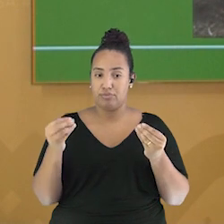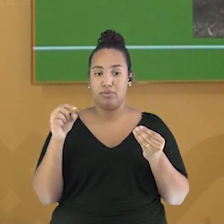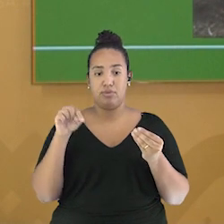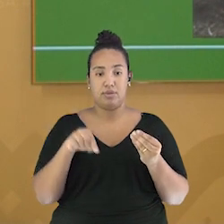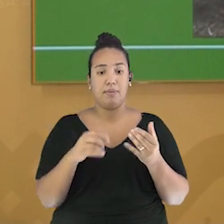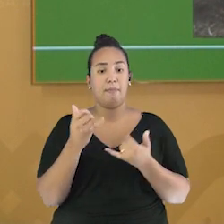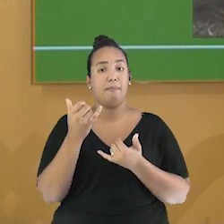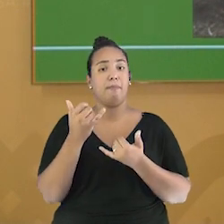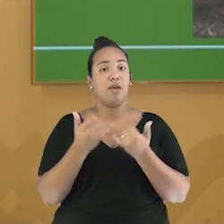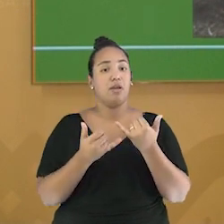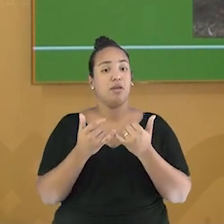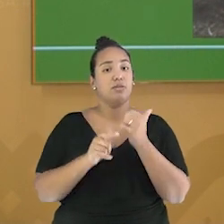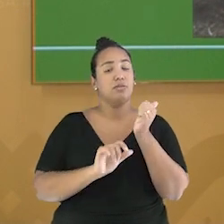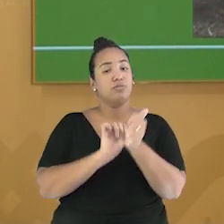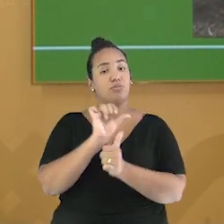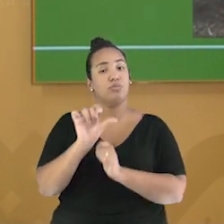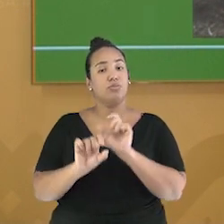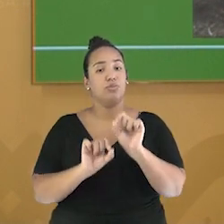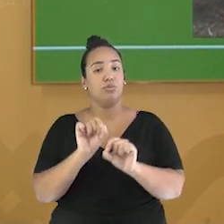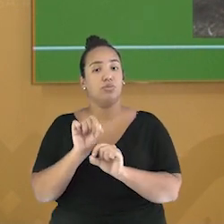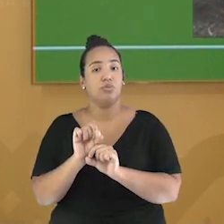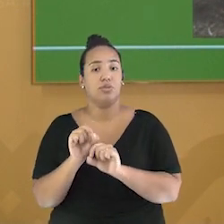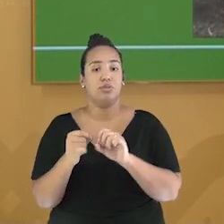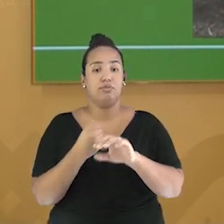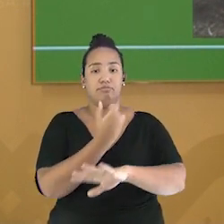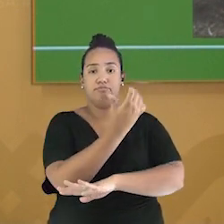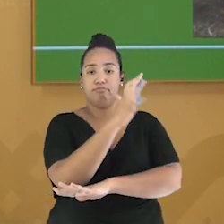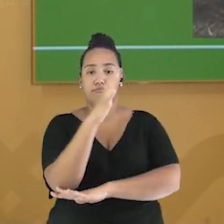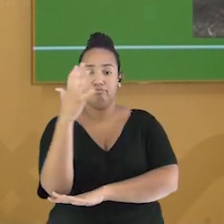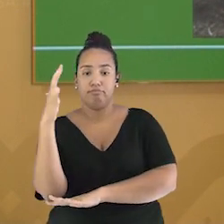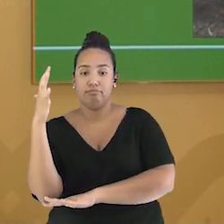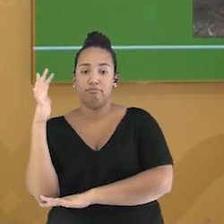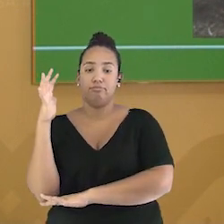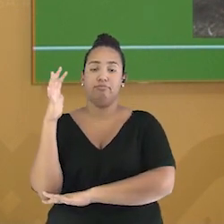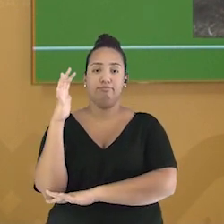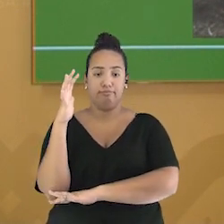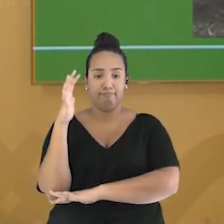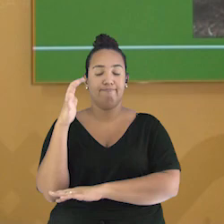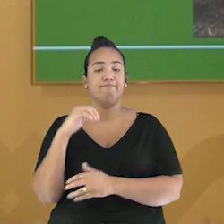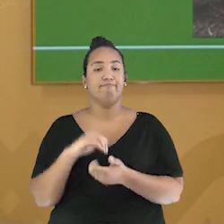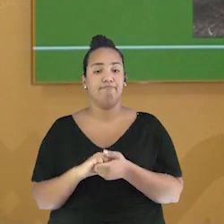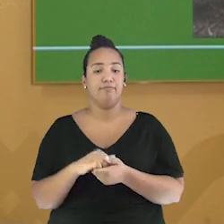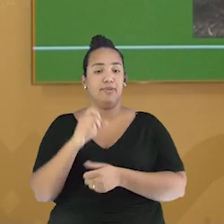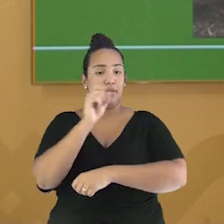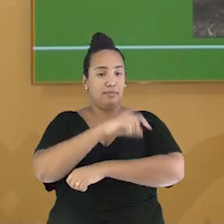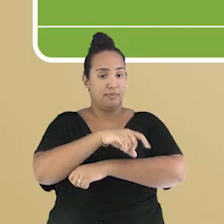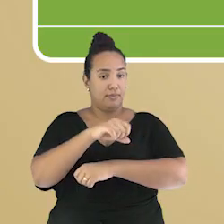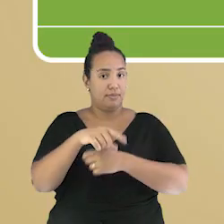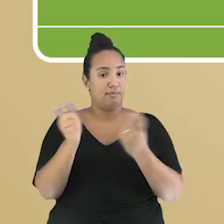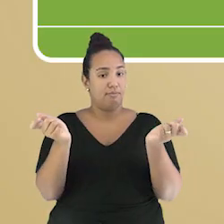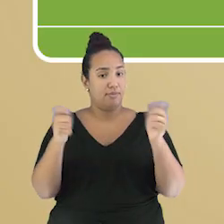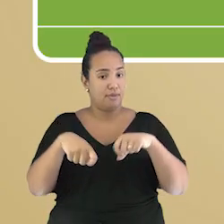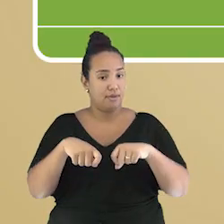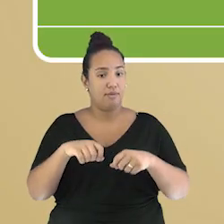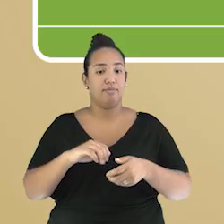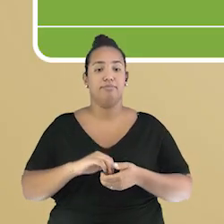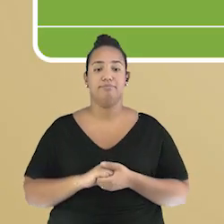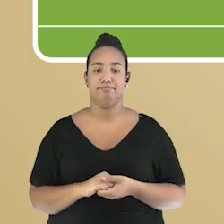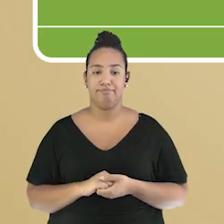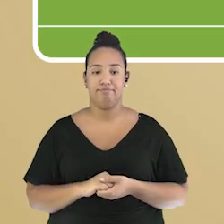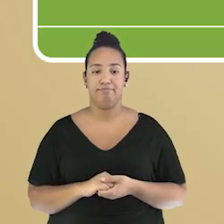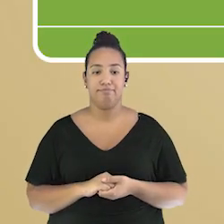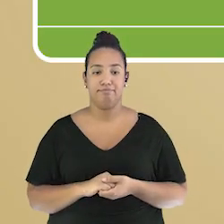se transformar em um adubo natural a ser distribuído na terra para o plantio. Então,